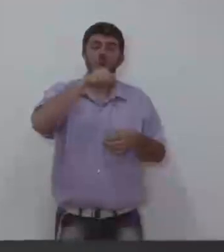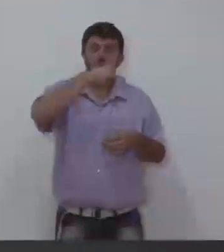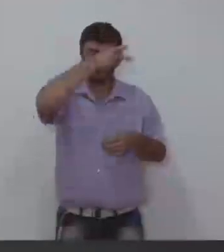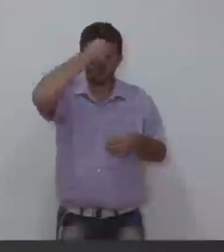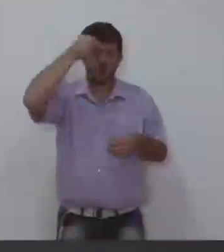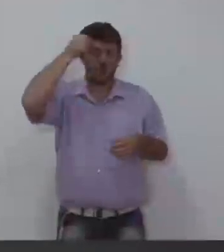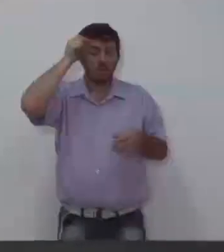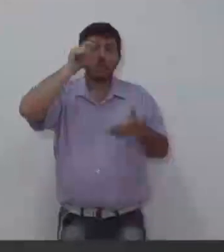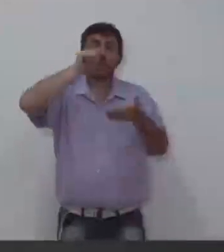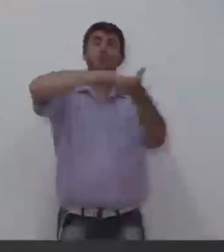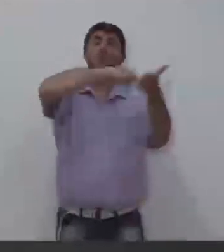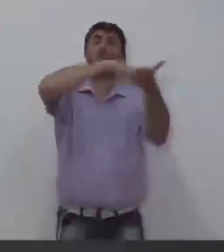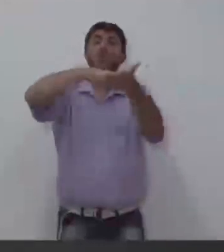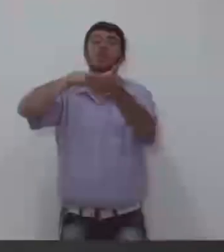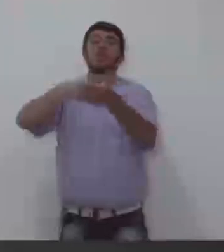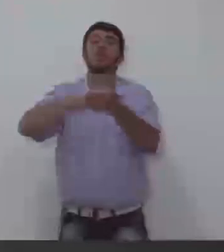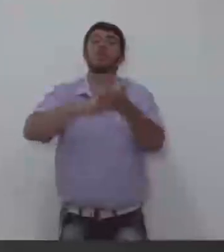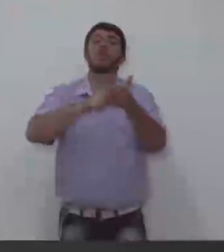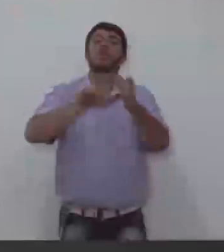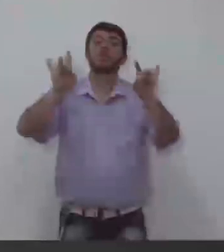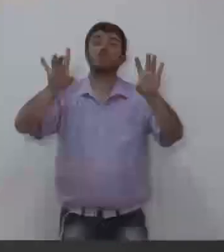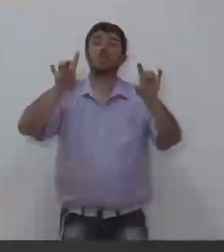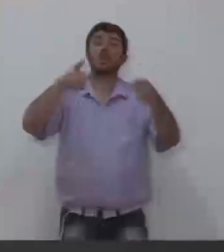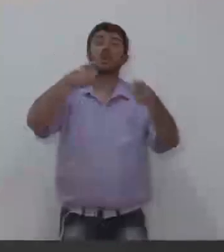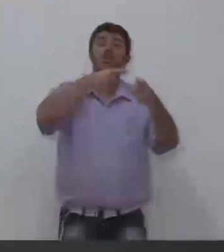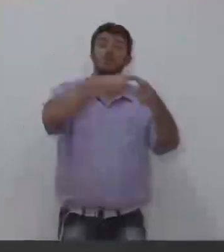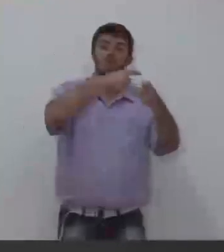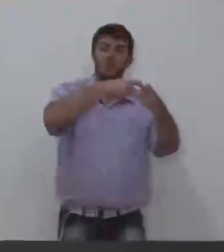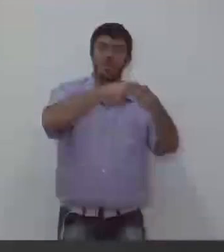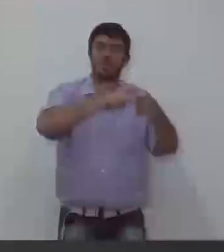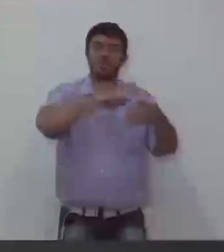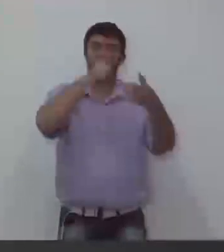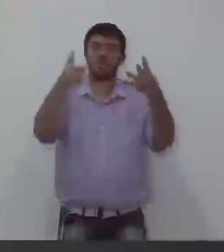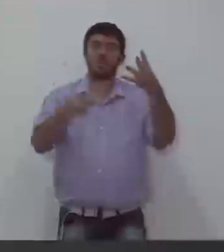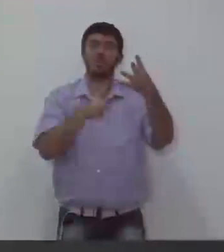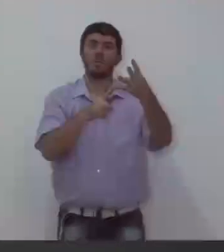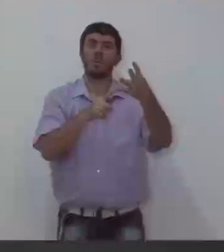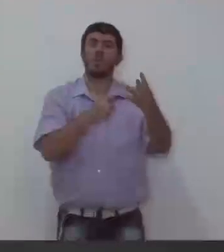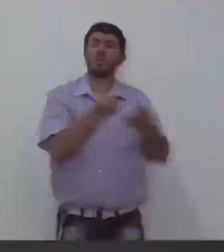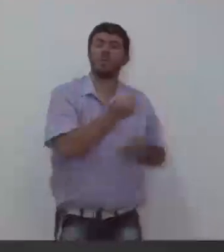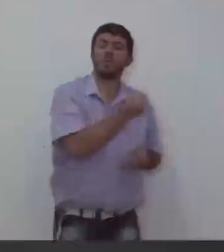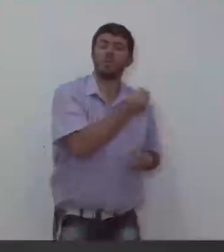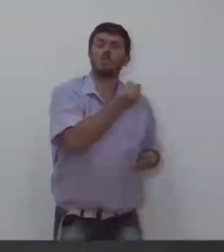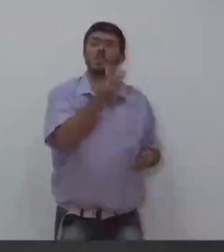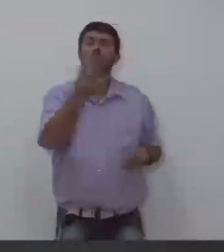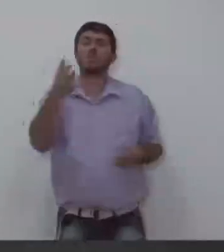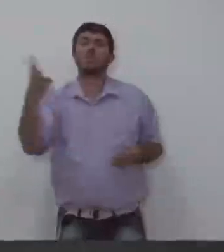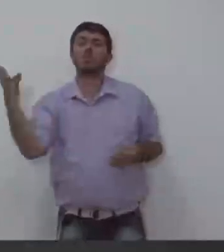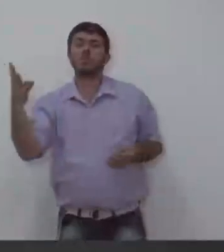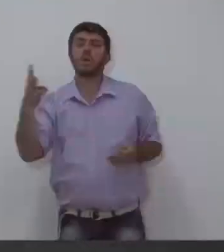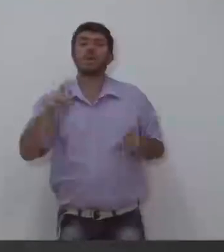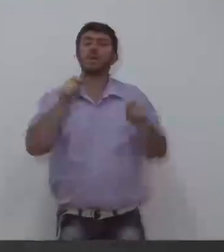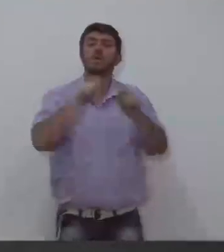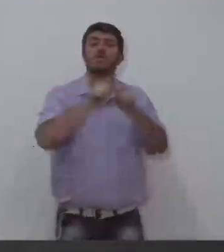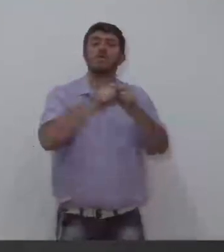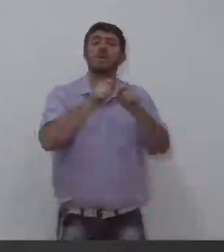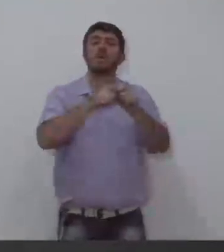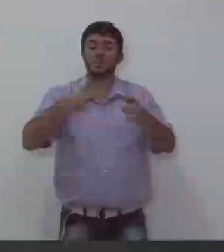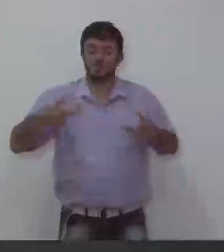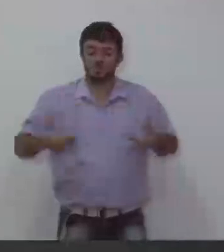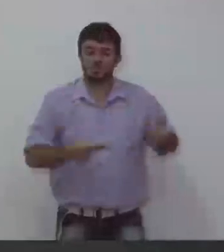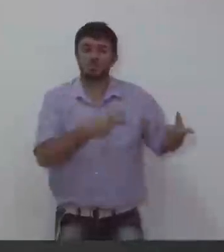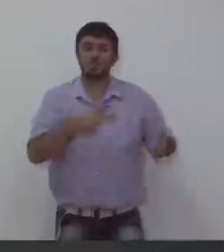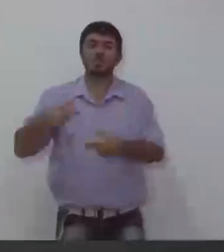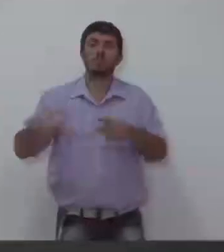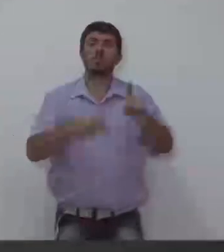4. Quantos pedidos de cirurgia são feitos ao mês e quantas cirurgias são atendidas? 5. Quais exames